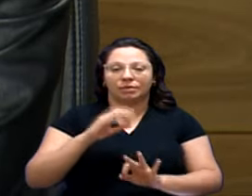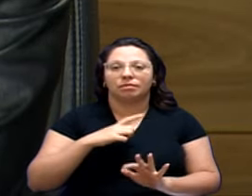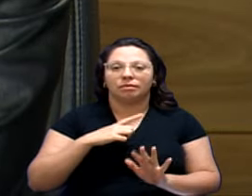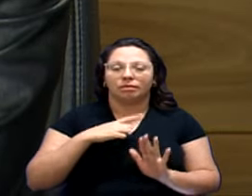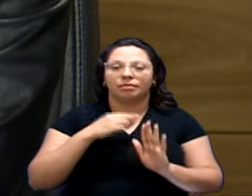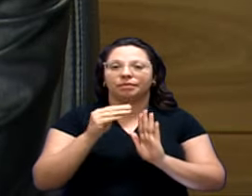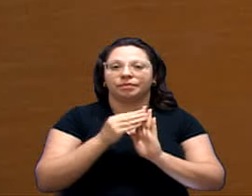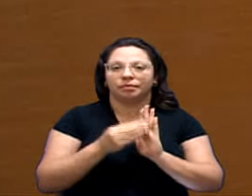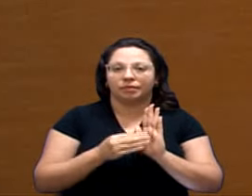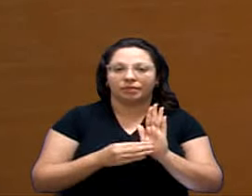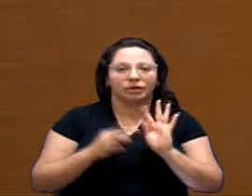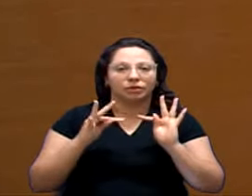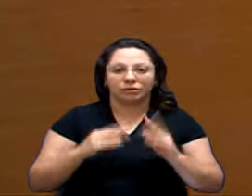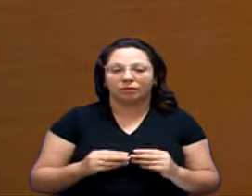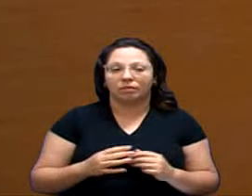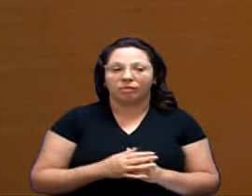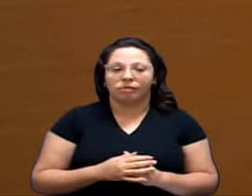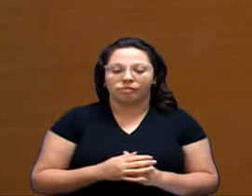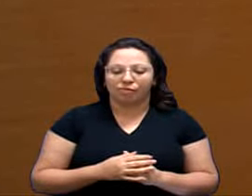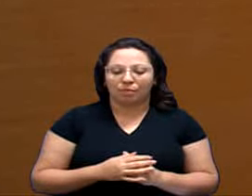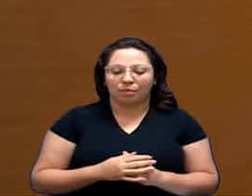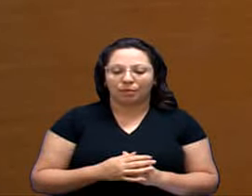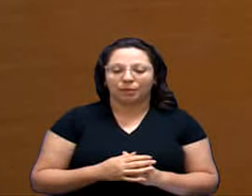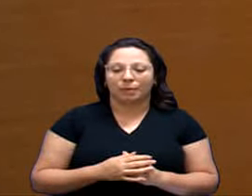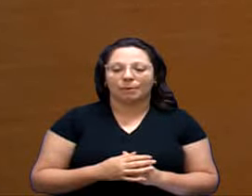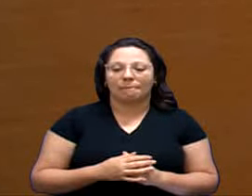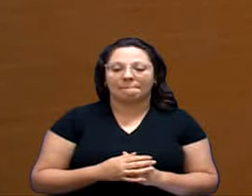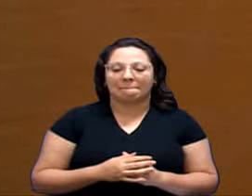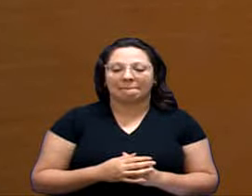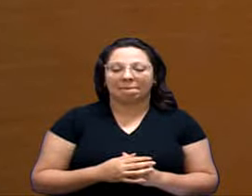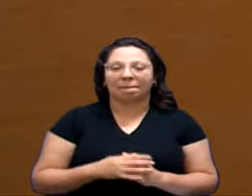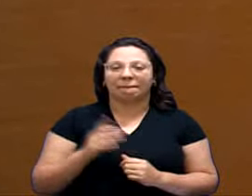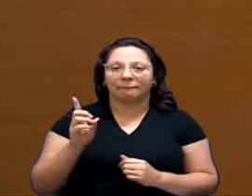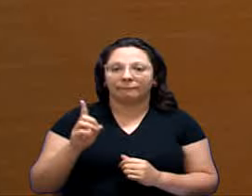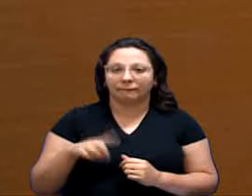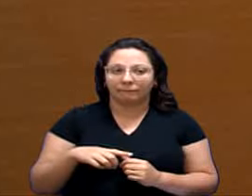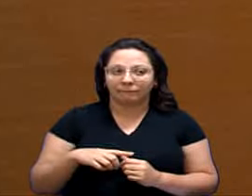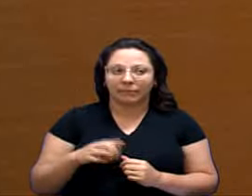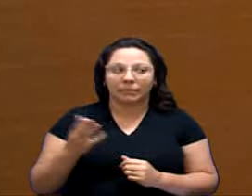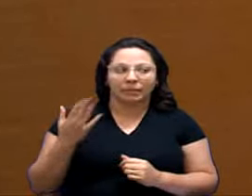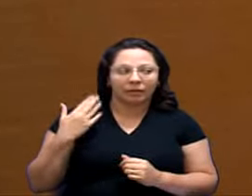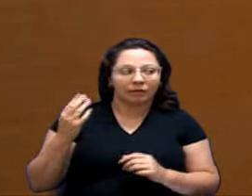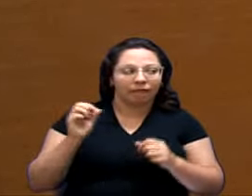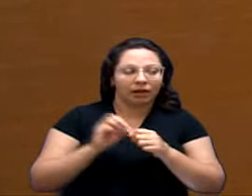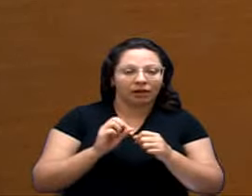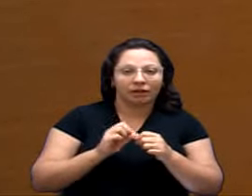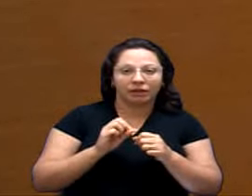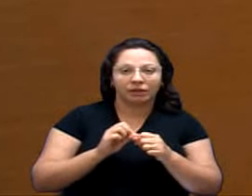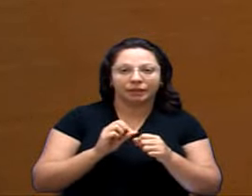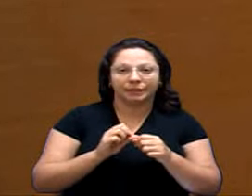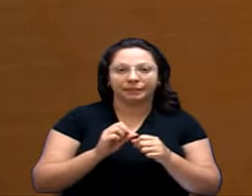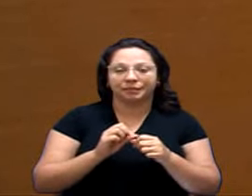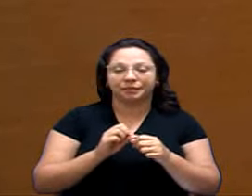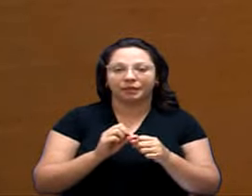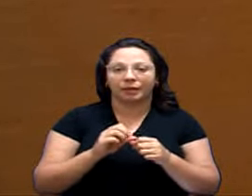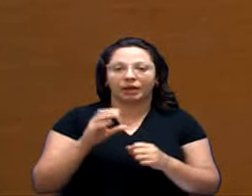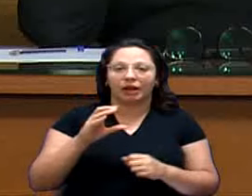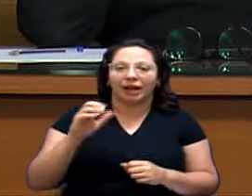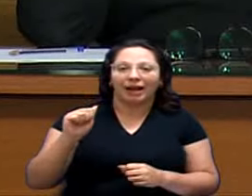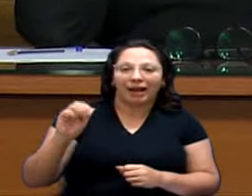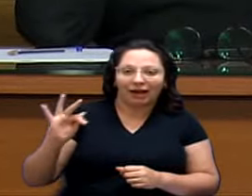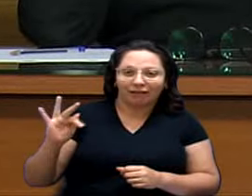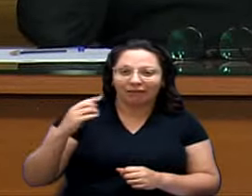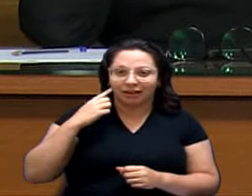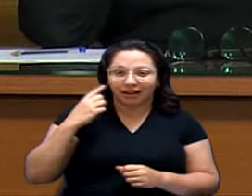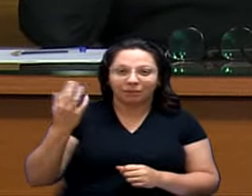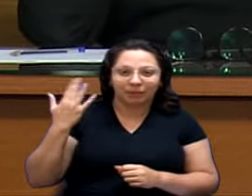inclusive foi uma uma cortando desculpa eh foi um do quando foi feito aquele financiamento do CAF foi com recurso do CAF que foi